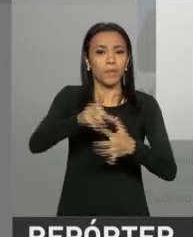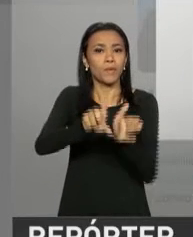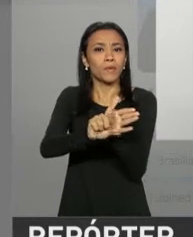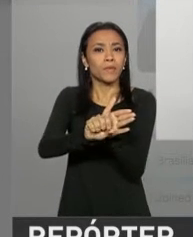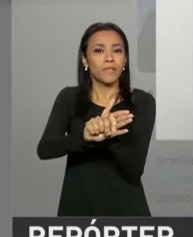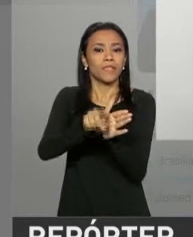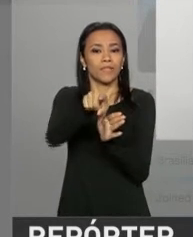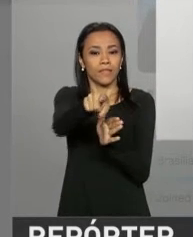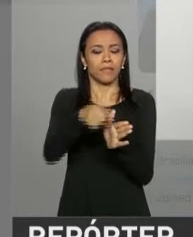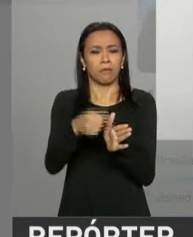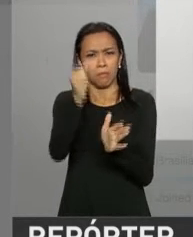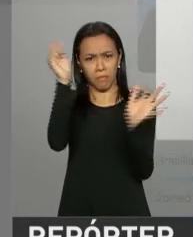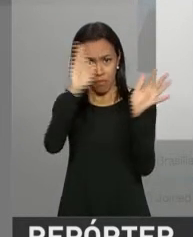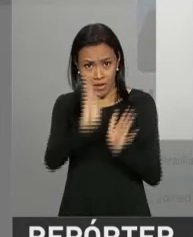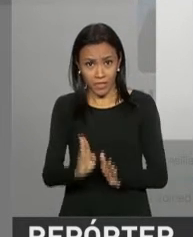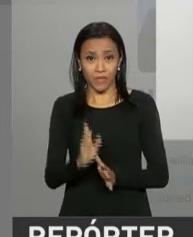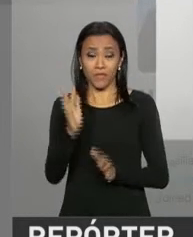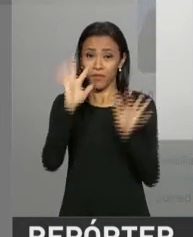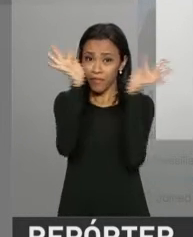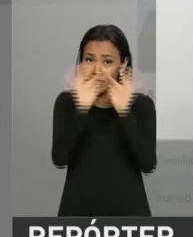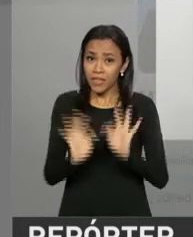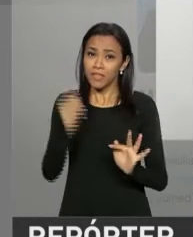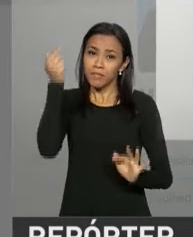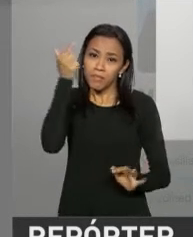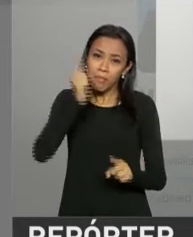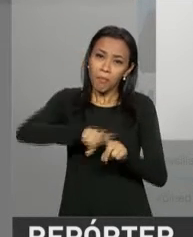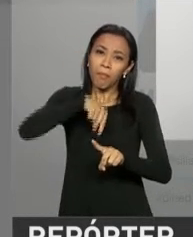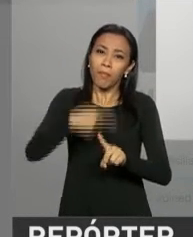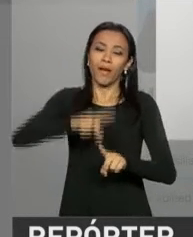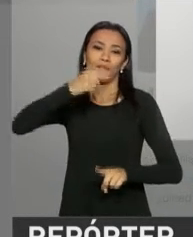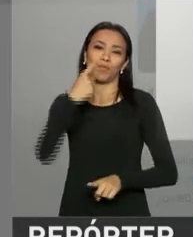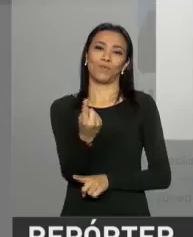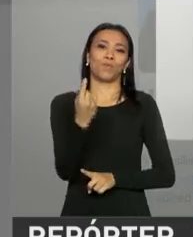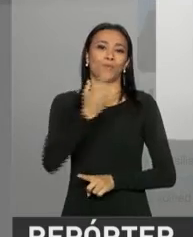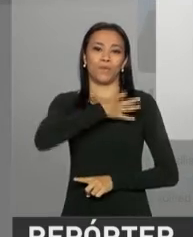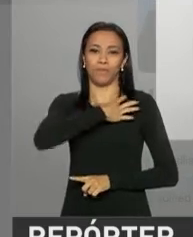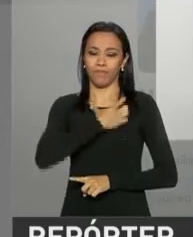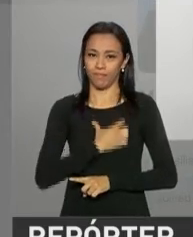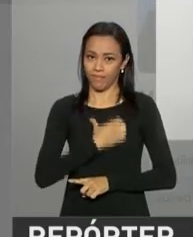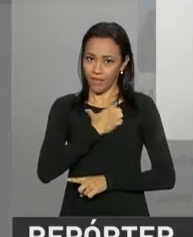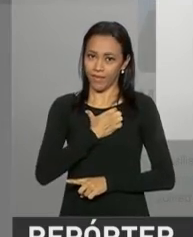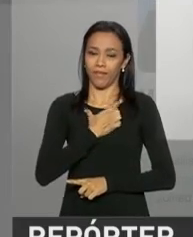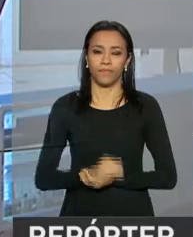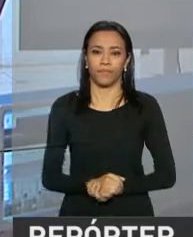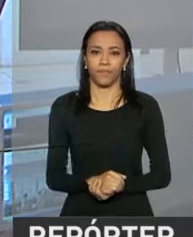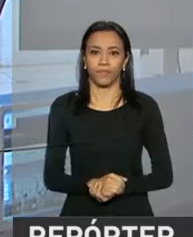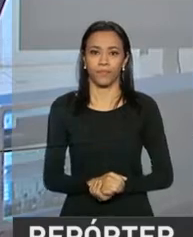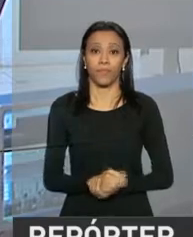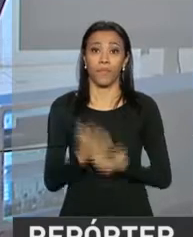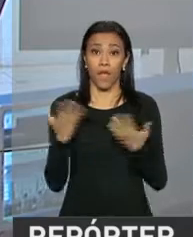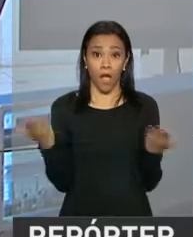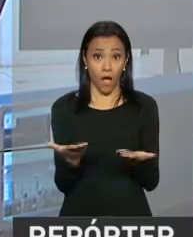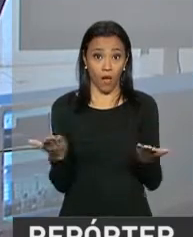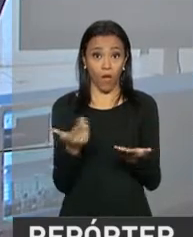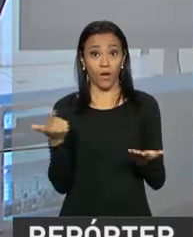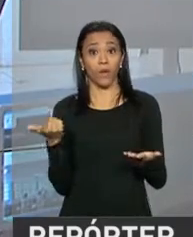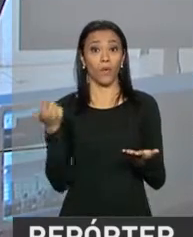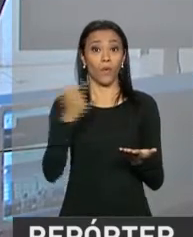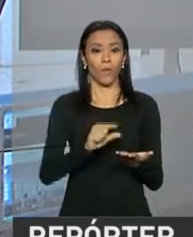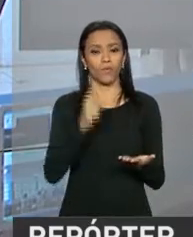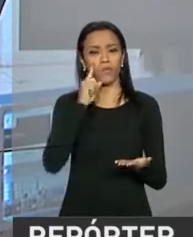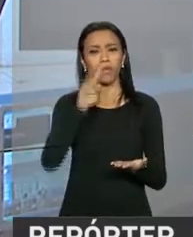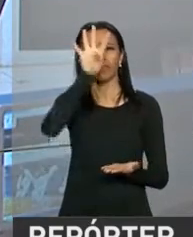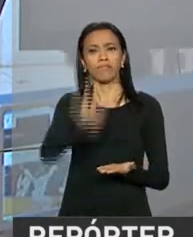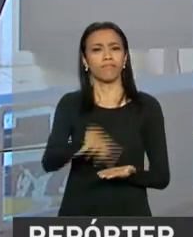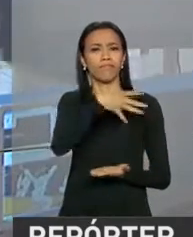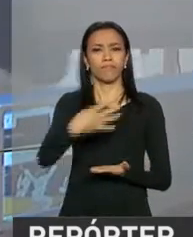que o brasil fica feliz por mais uma conquista nos jogos olímpicos rio 2016 e vamos agora ao nosso quadro de